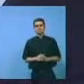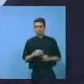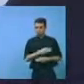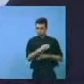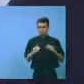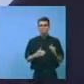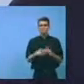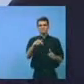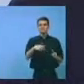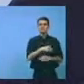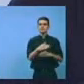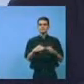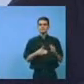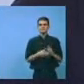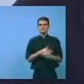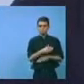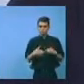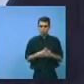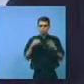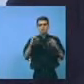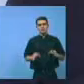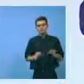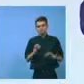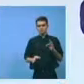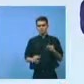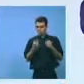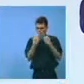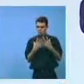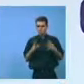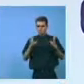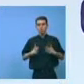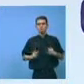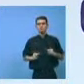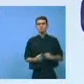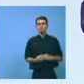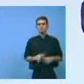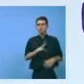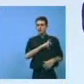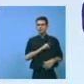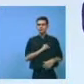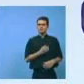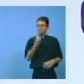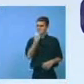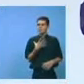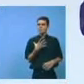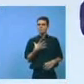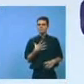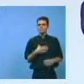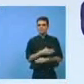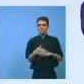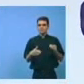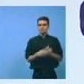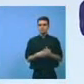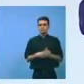tudo que é verdadeiro, tudo que é nobre, tudo que é justo, tudo que é puro, tudo que é amável, tudo que é de boa fama, tudo